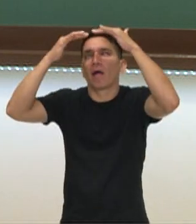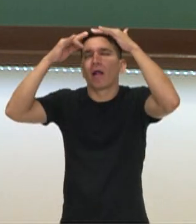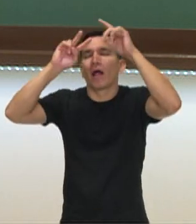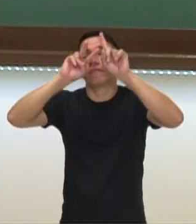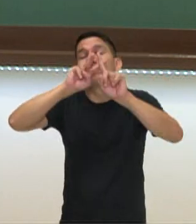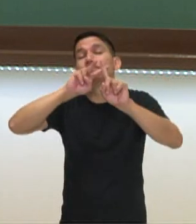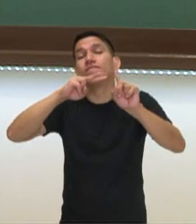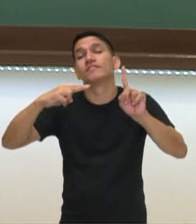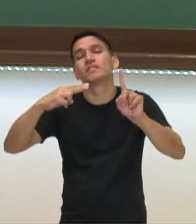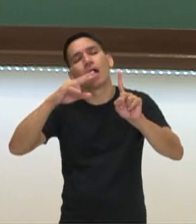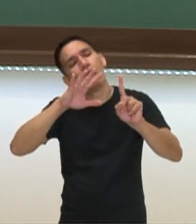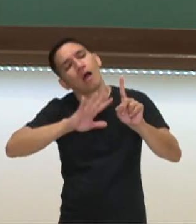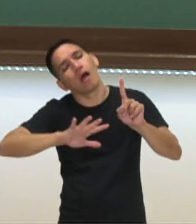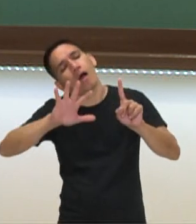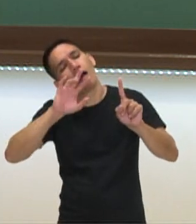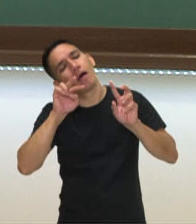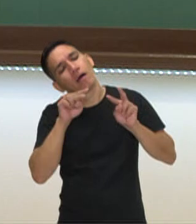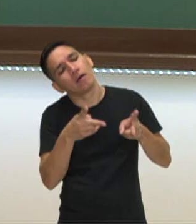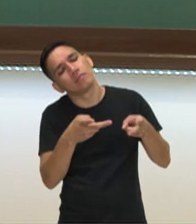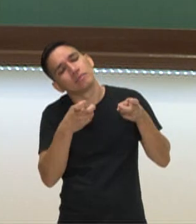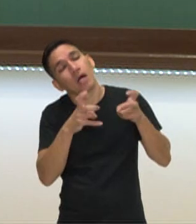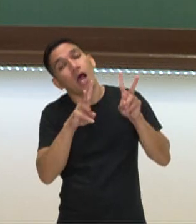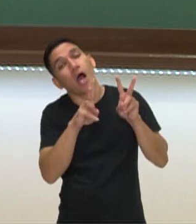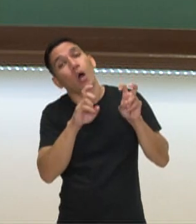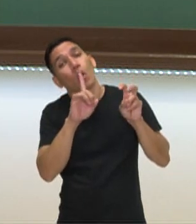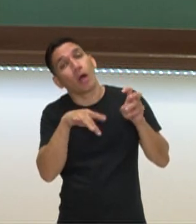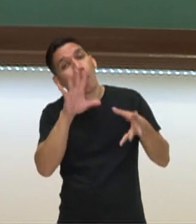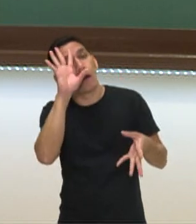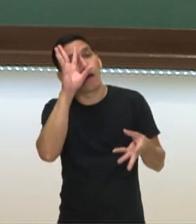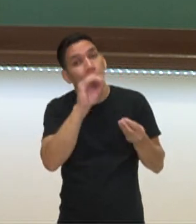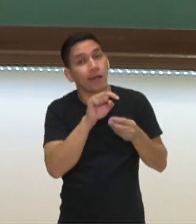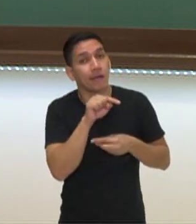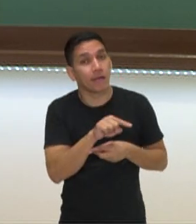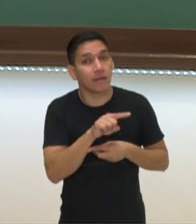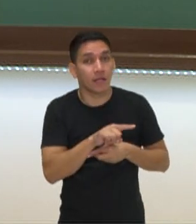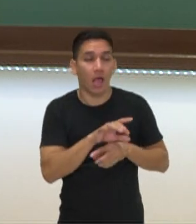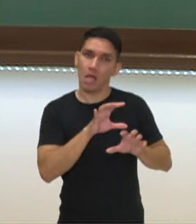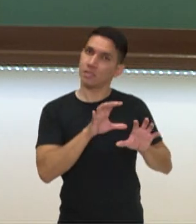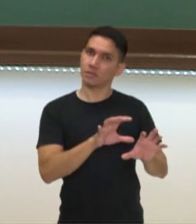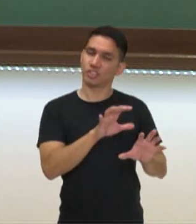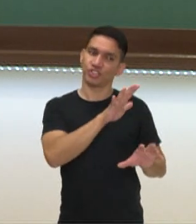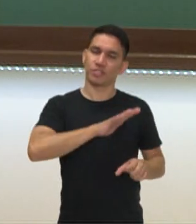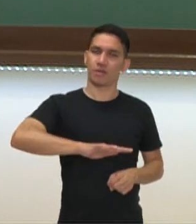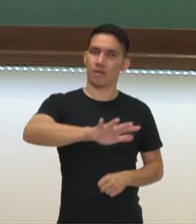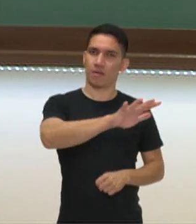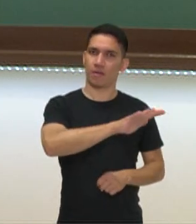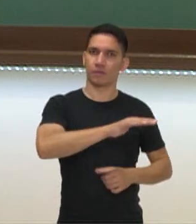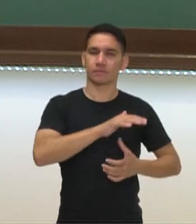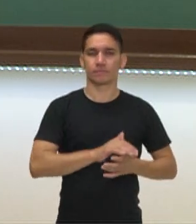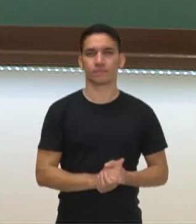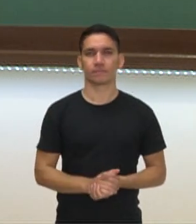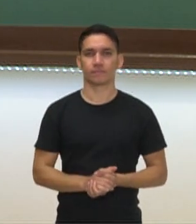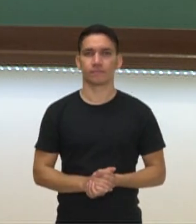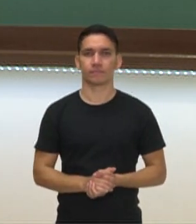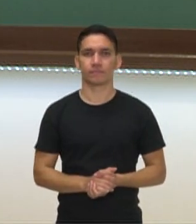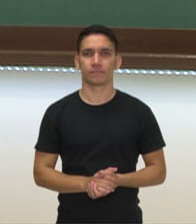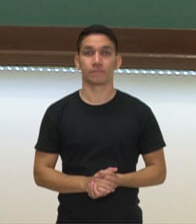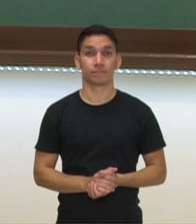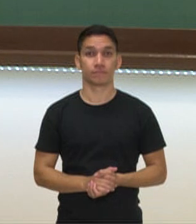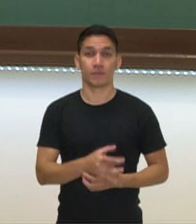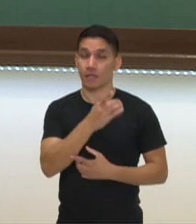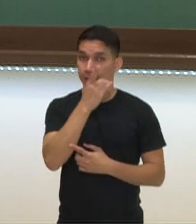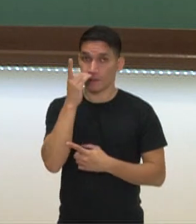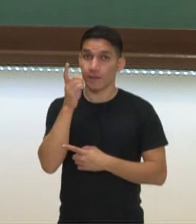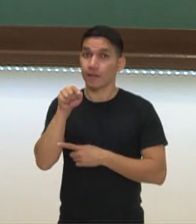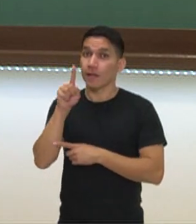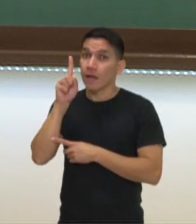visão que a gente tem quando entende as coisas de uma maneira muito generalizada. Darcy Ribeiro